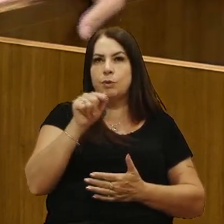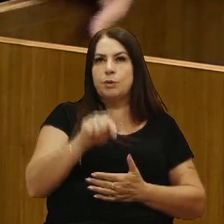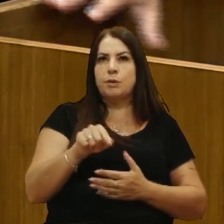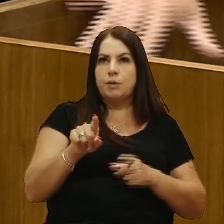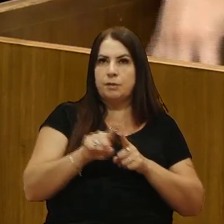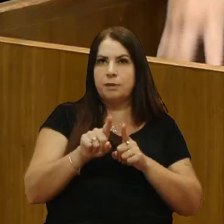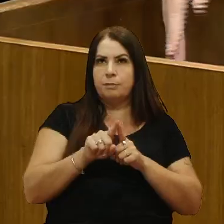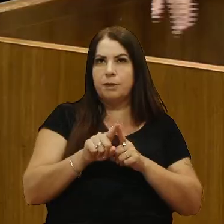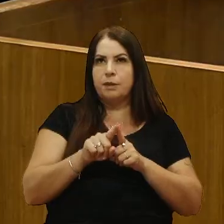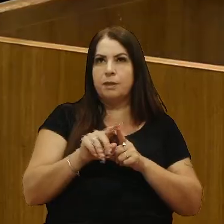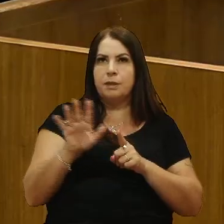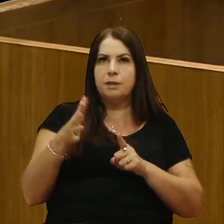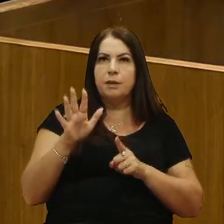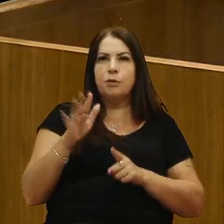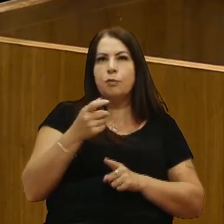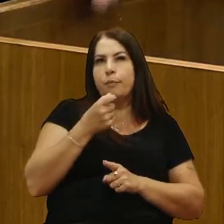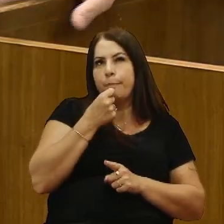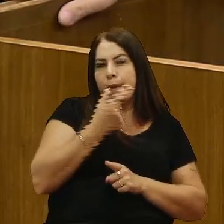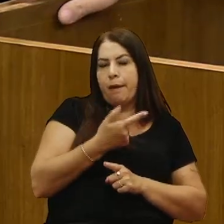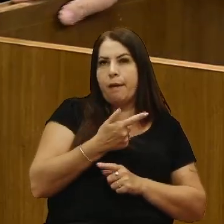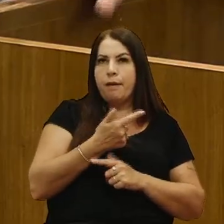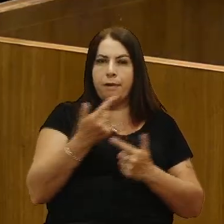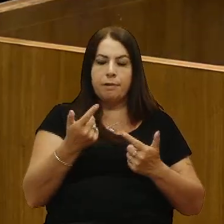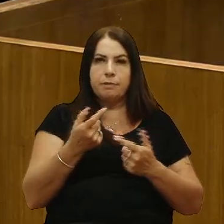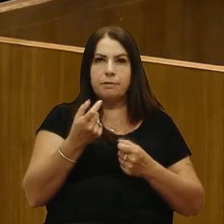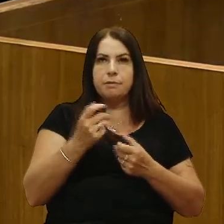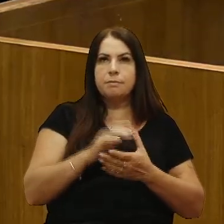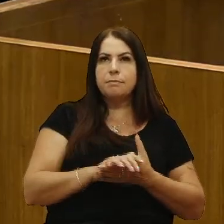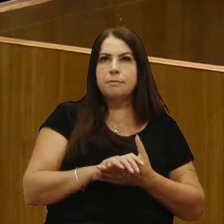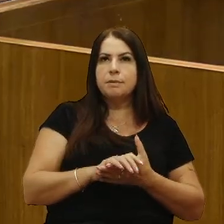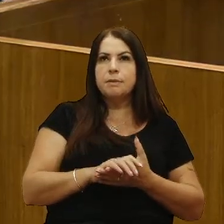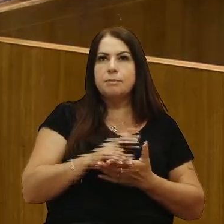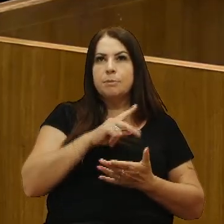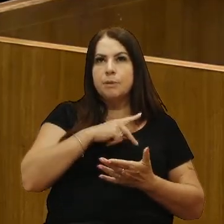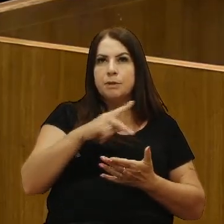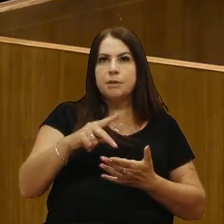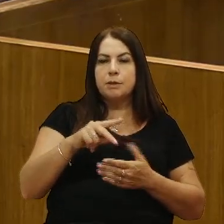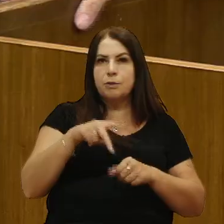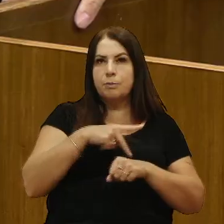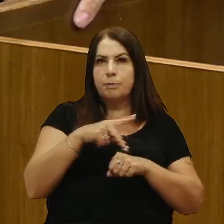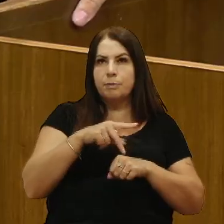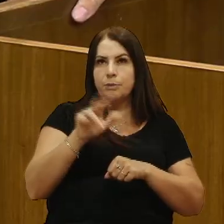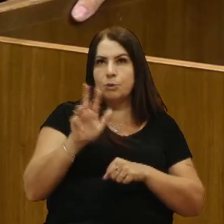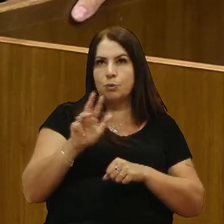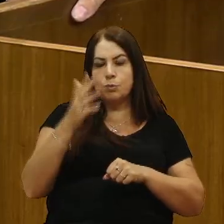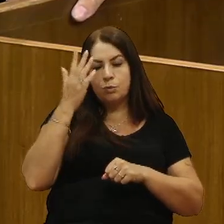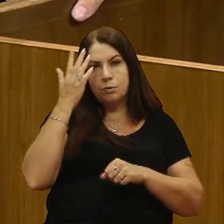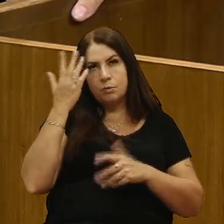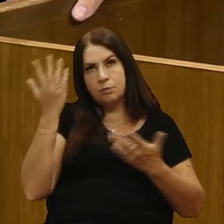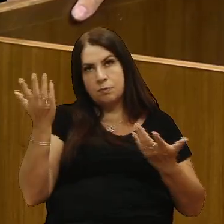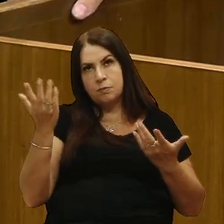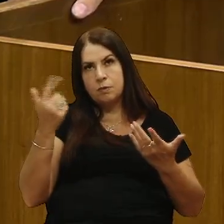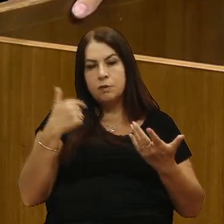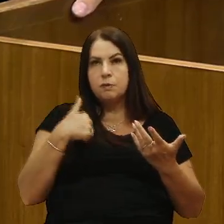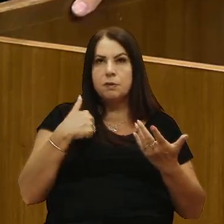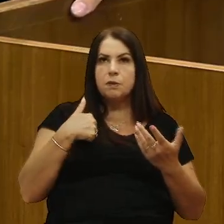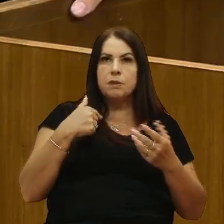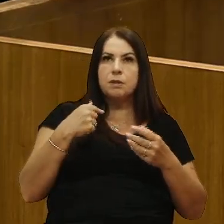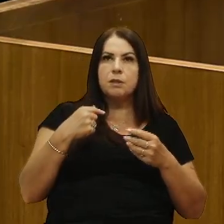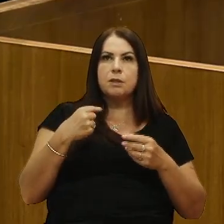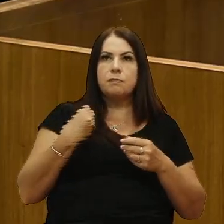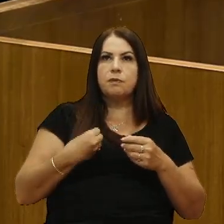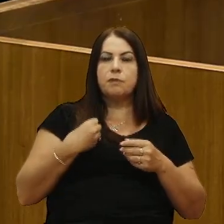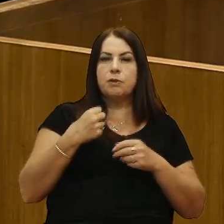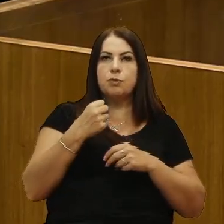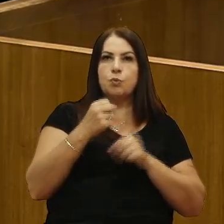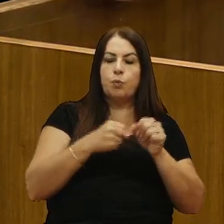gente, às vezes, ouve piada, enfim, ouve alguns comentários, mas o presidente do nosso país hoje é o Lula, né? A não ser que eu esteja vivendo no ano errado,